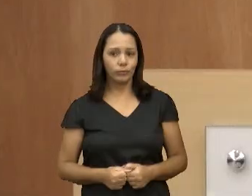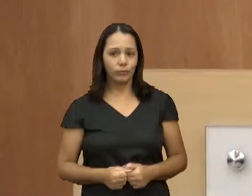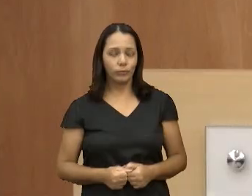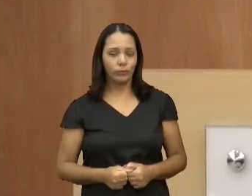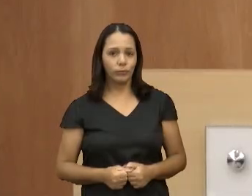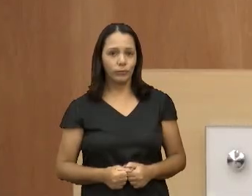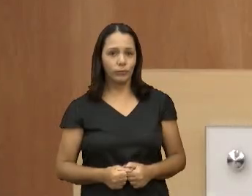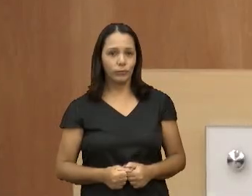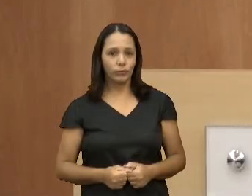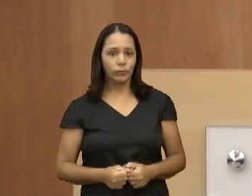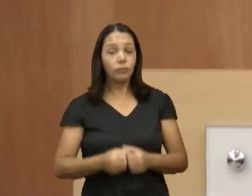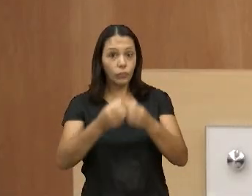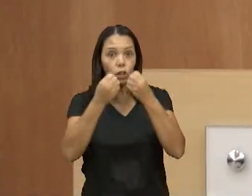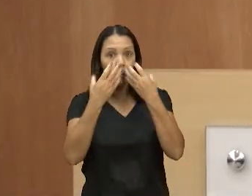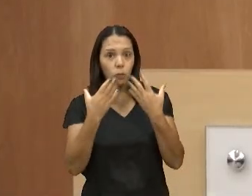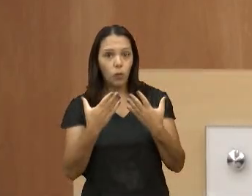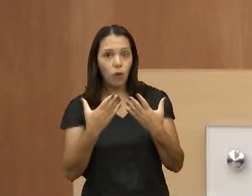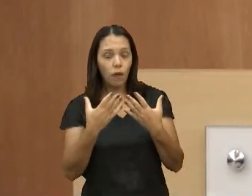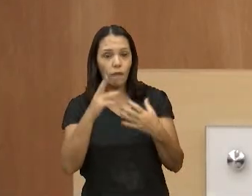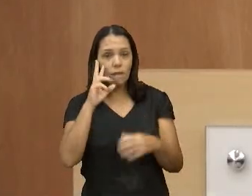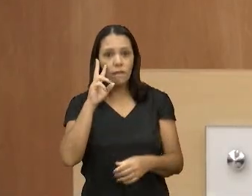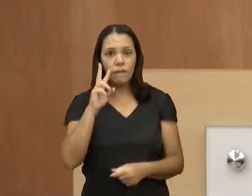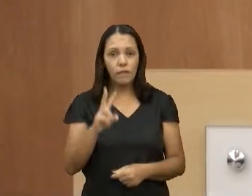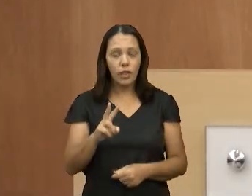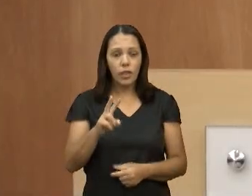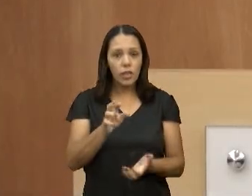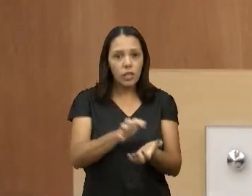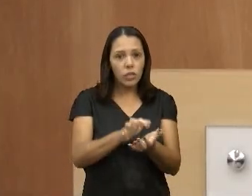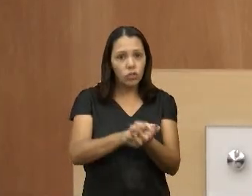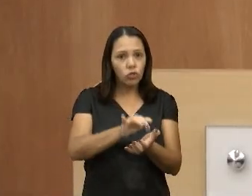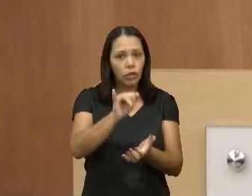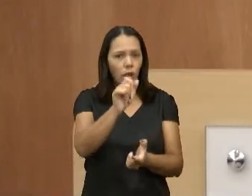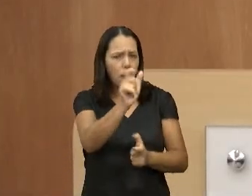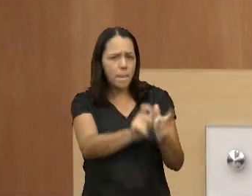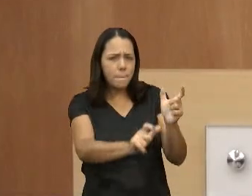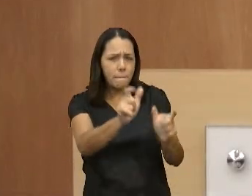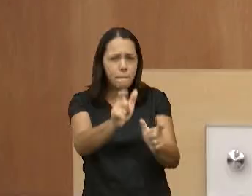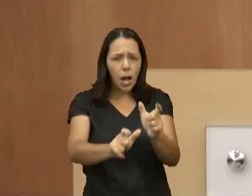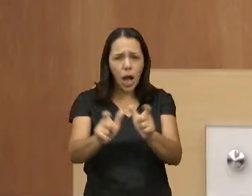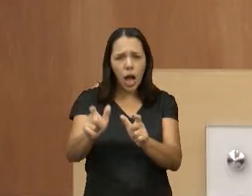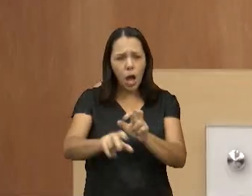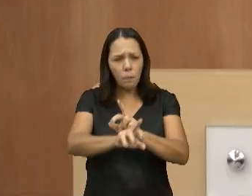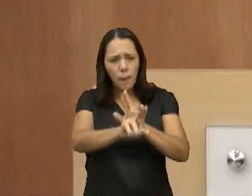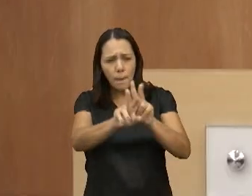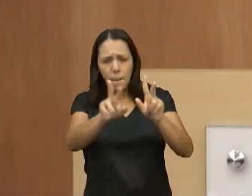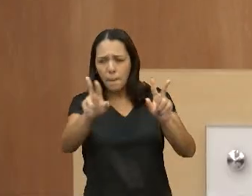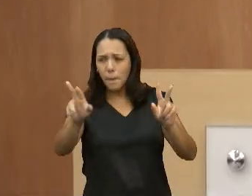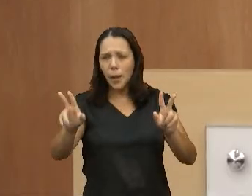É bom ver Jacareí pulsando com tantas vozes, corpos e expressões diferentes.